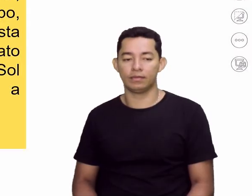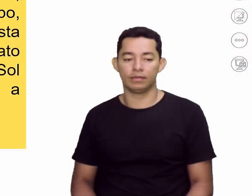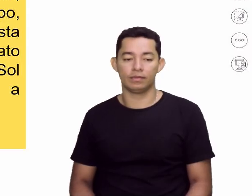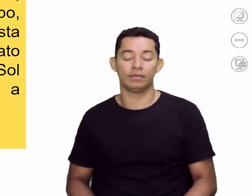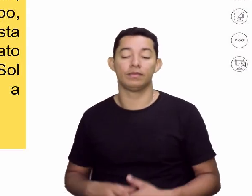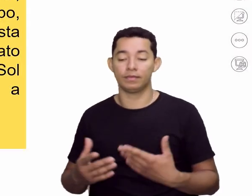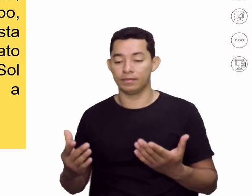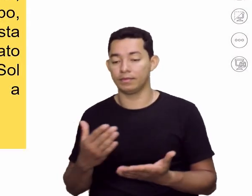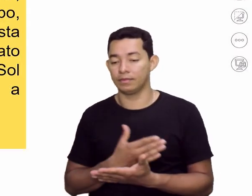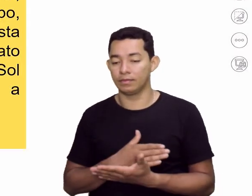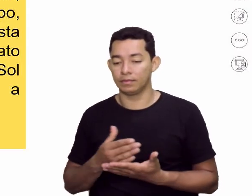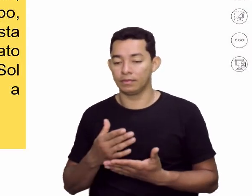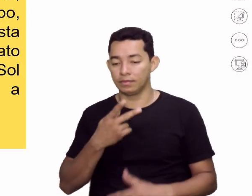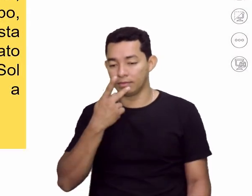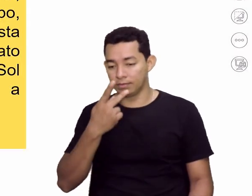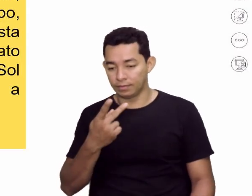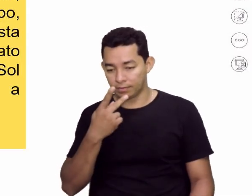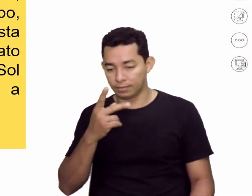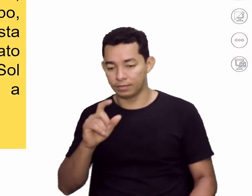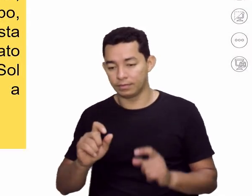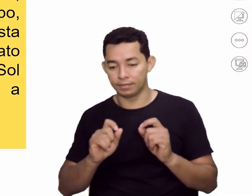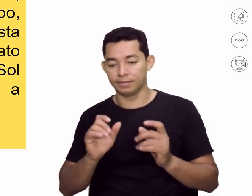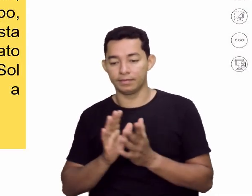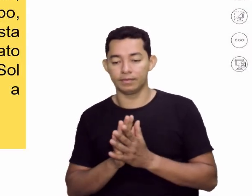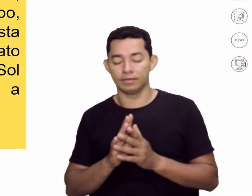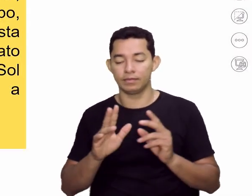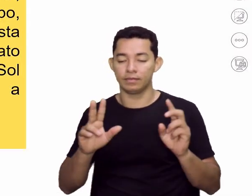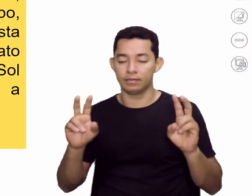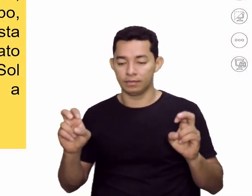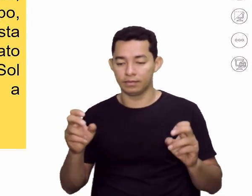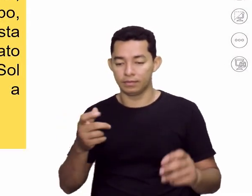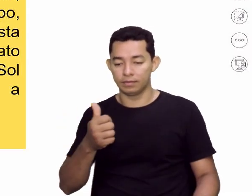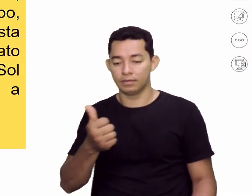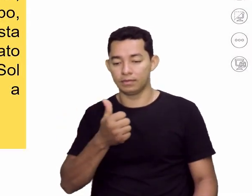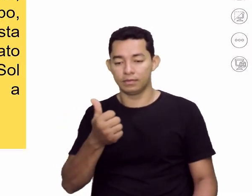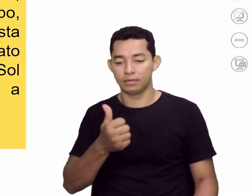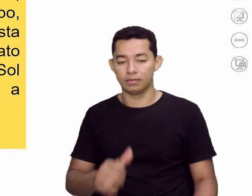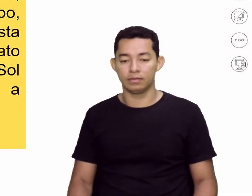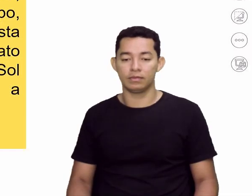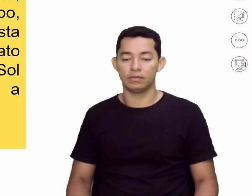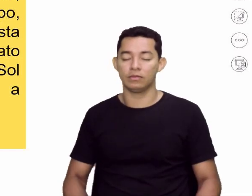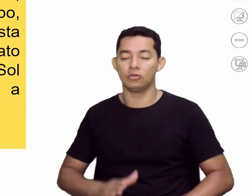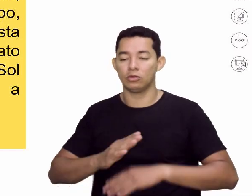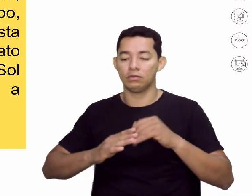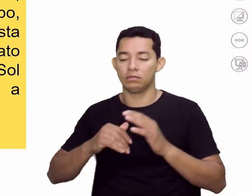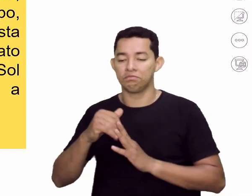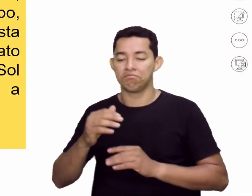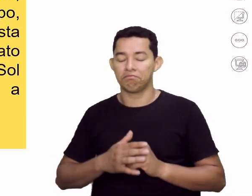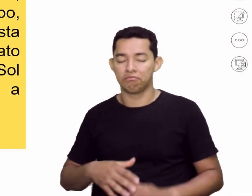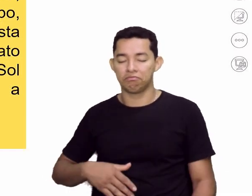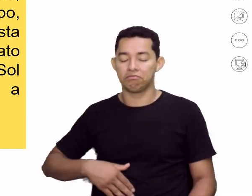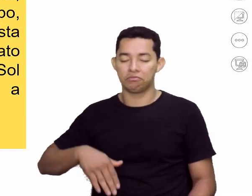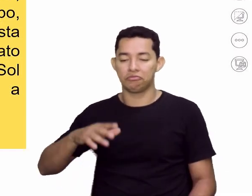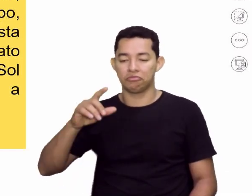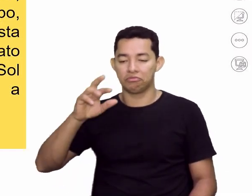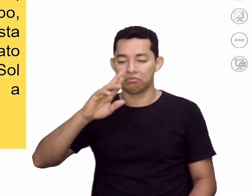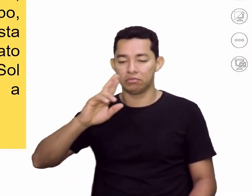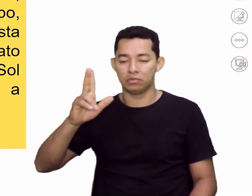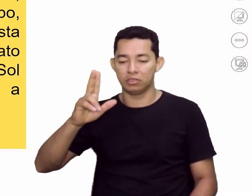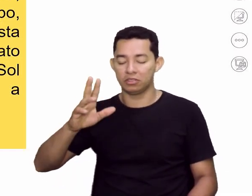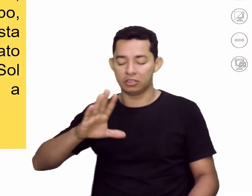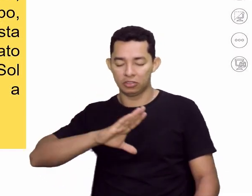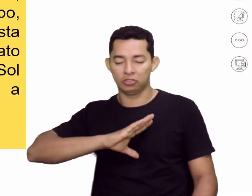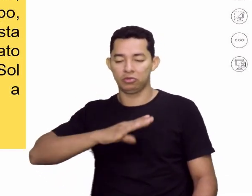Vamos começar então com o primeiro deles, né? Um cara ousadíssimo, um cara realmente corajoso,